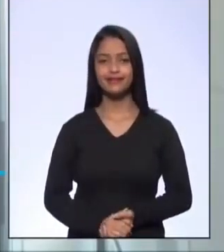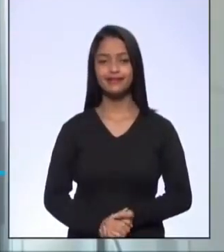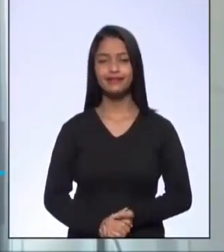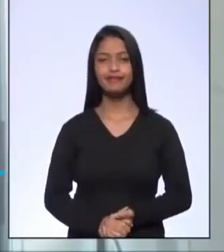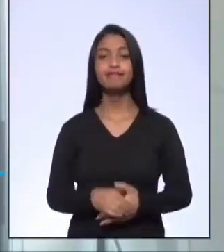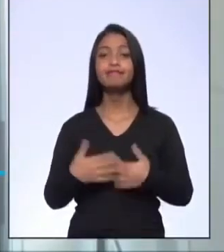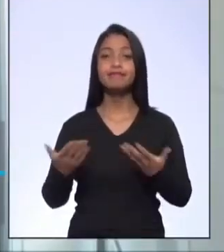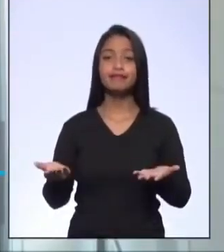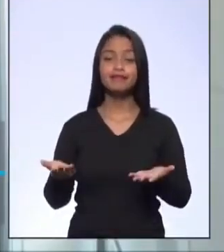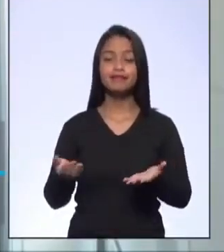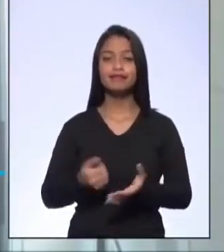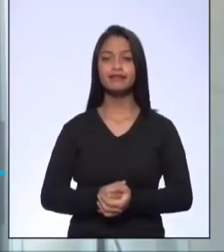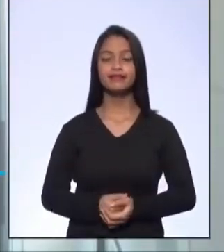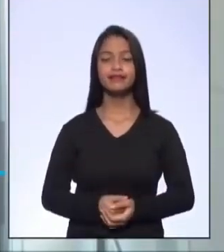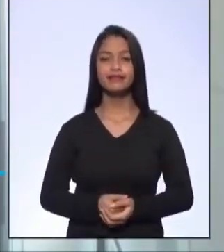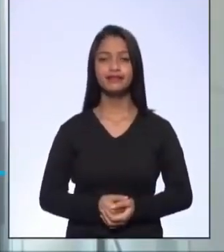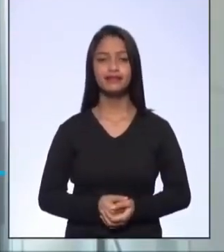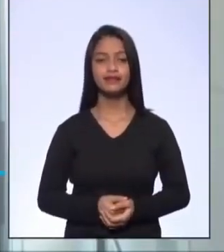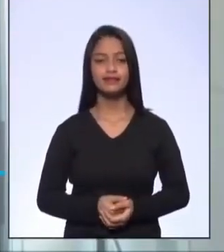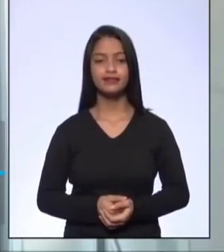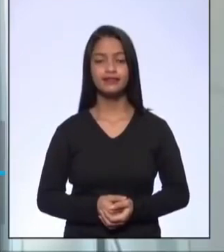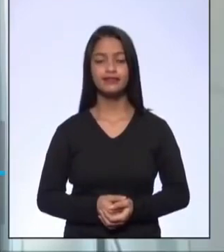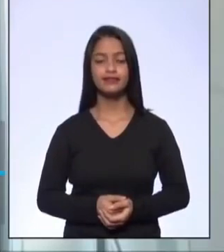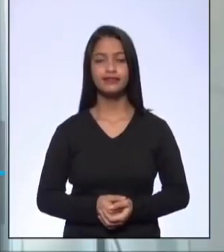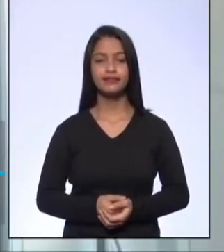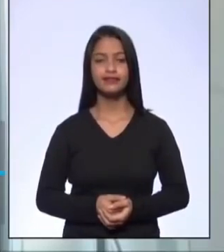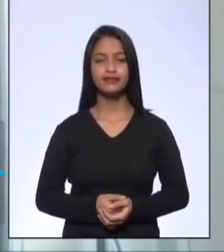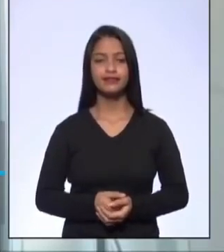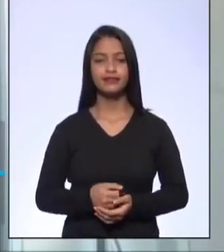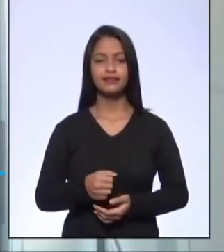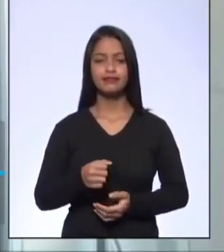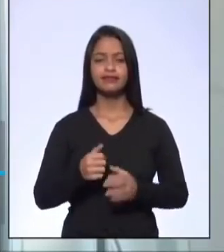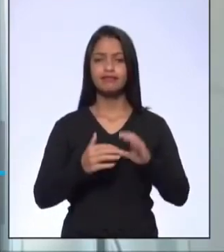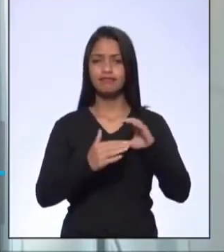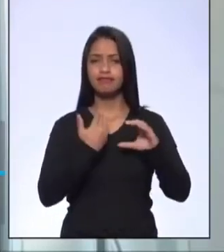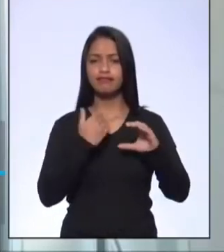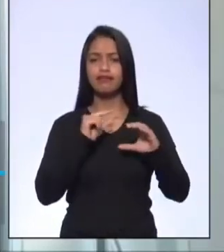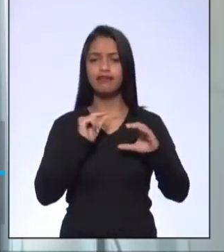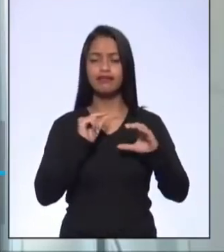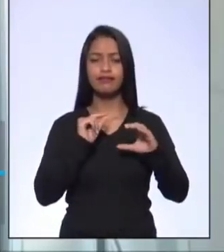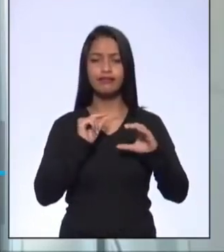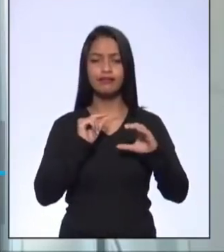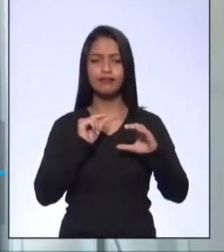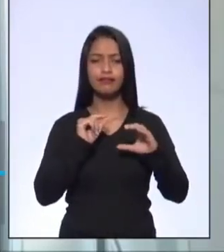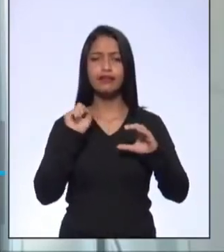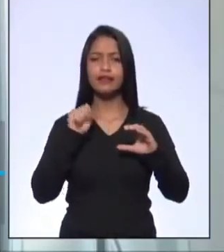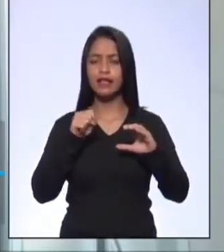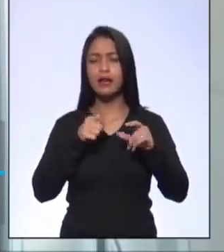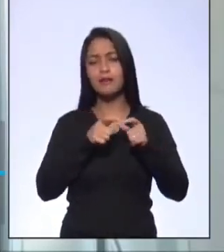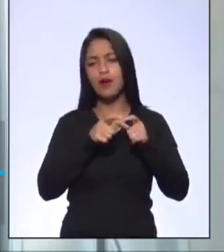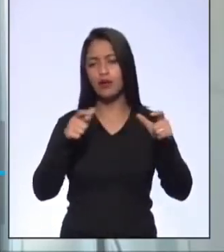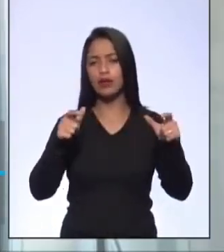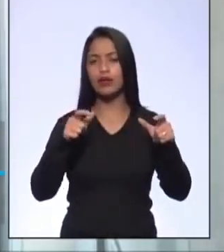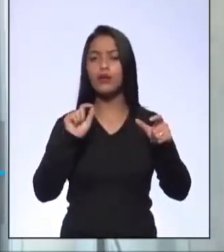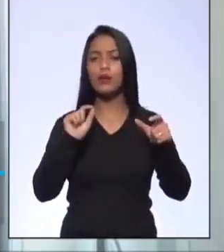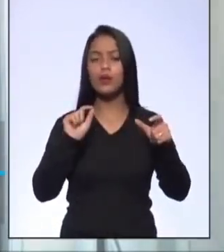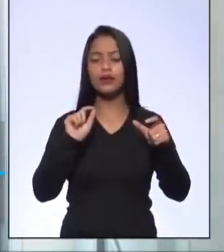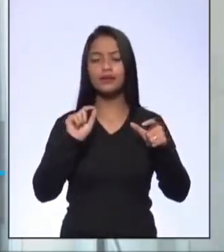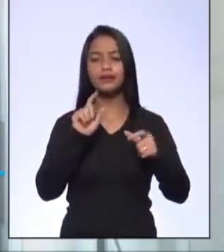E aí? E sim, é realmente uma grande maioria, professor. Ó,